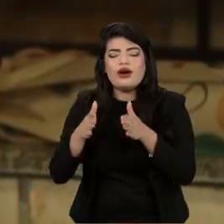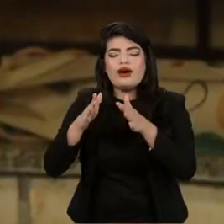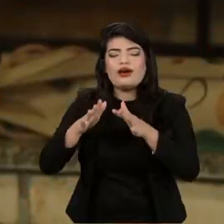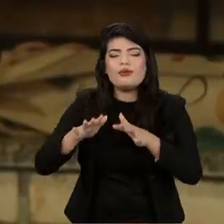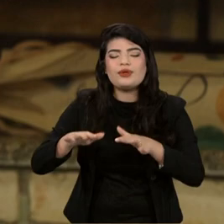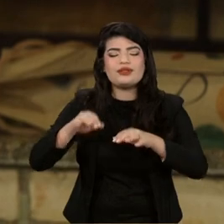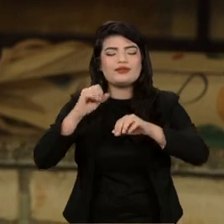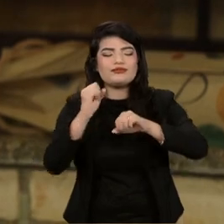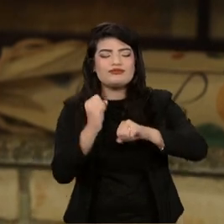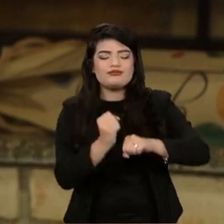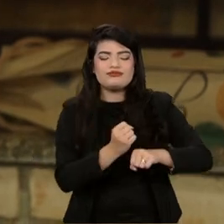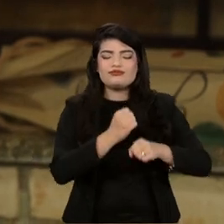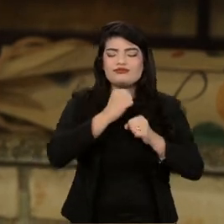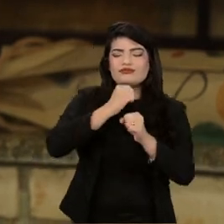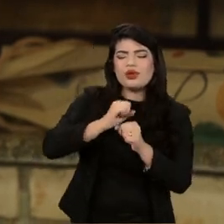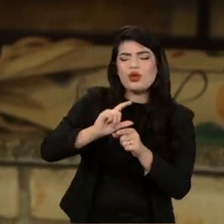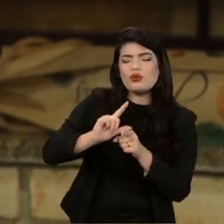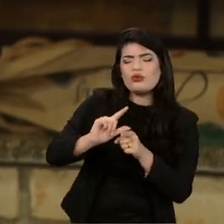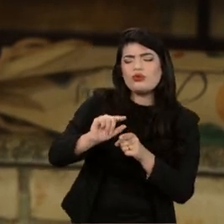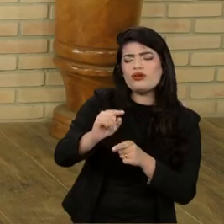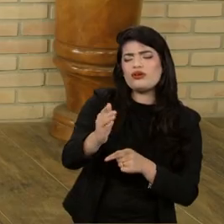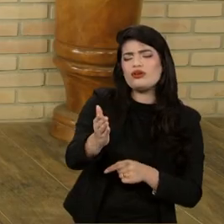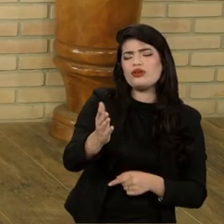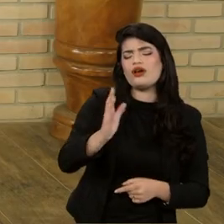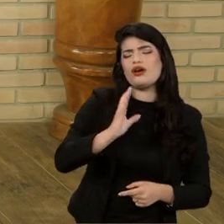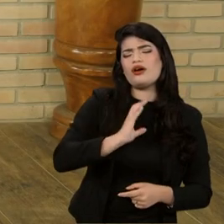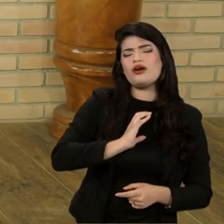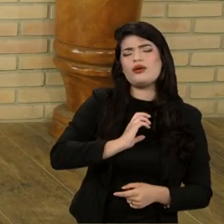serenas, vai levando meu amor.